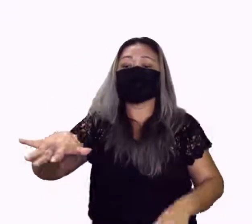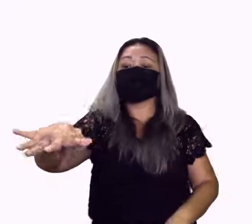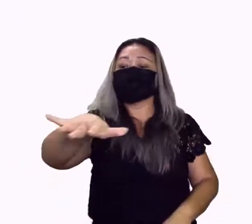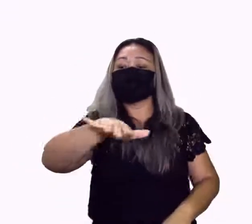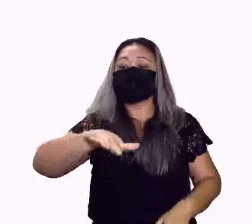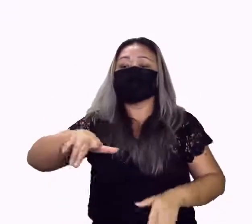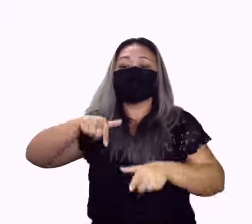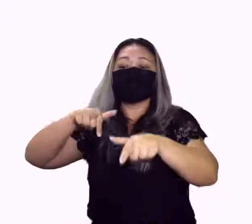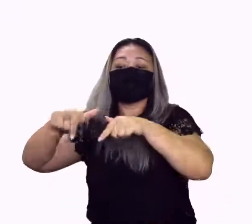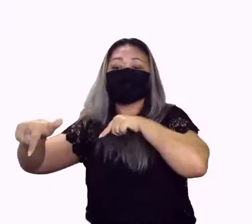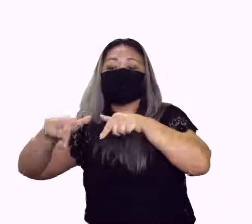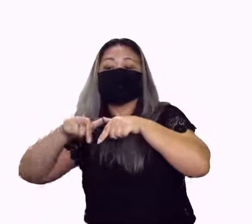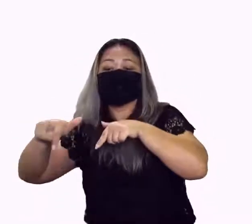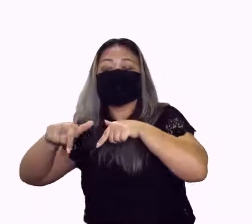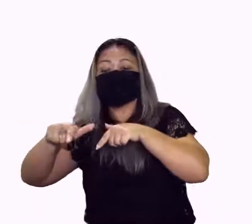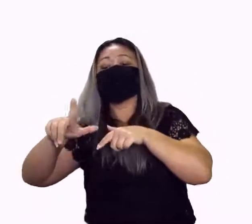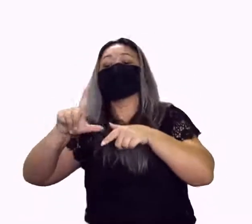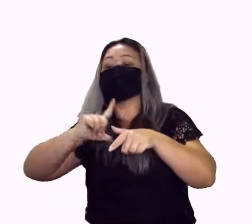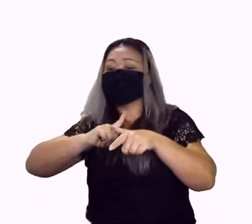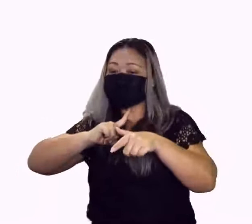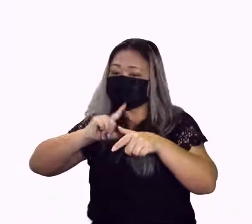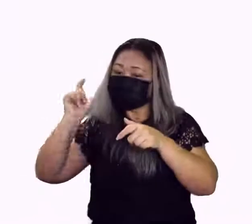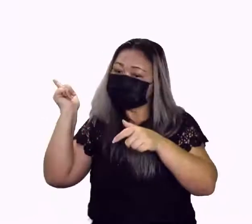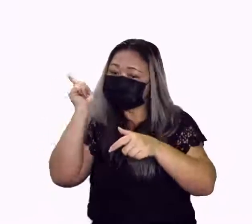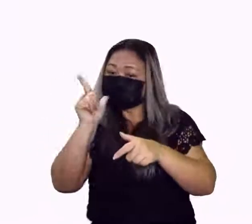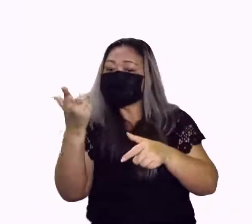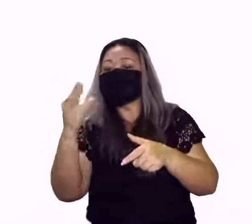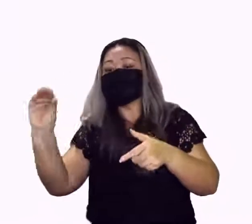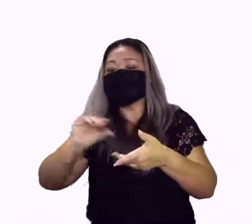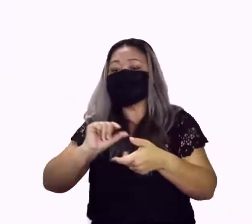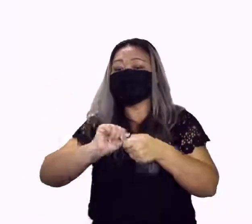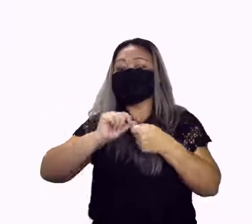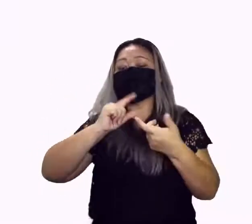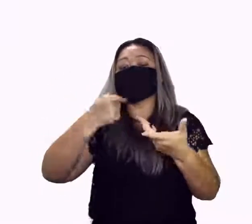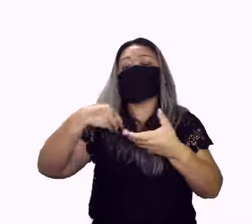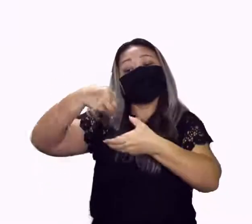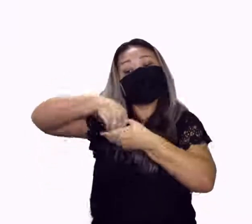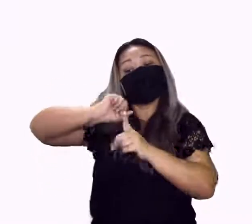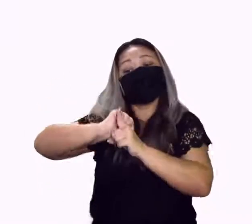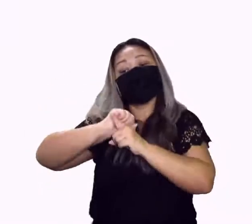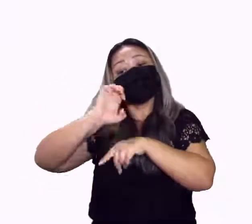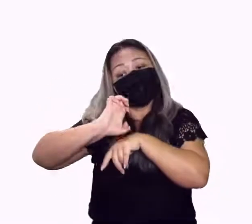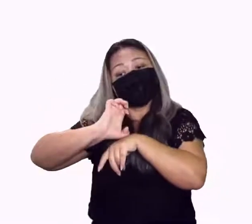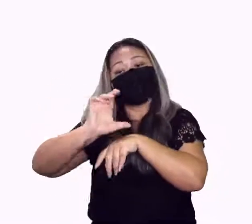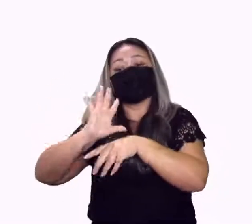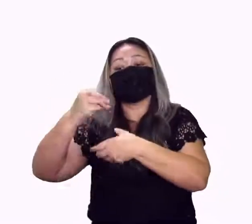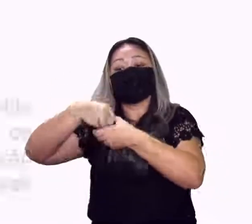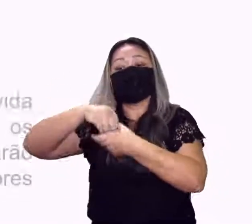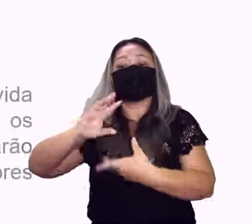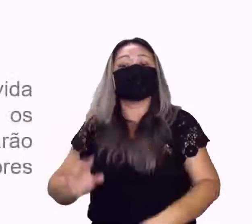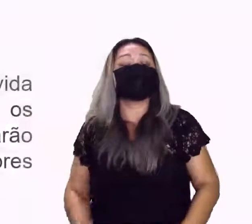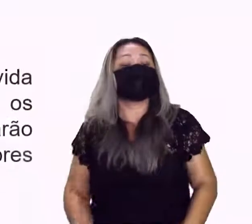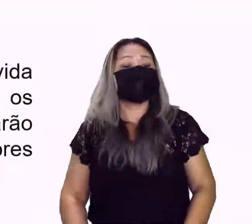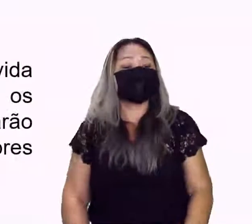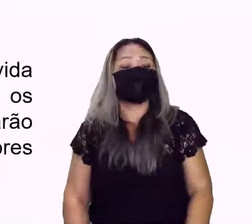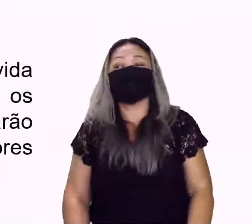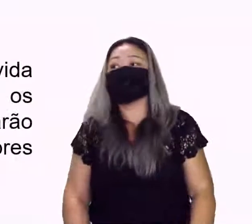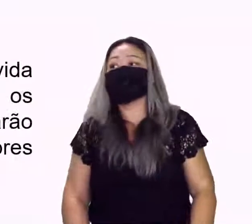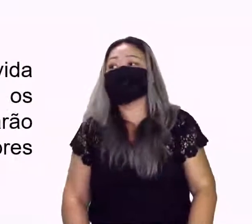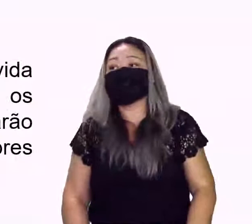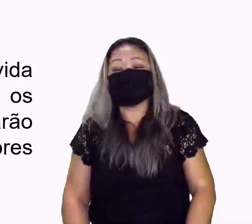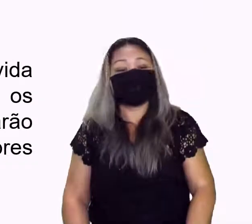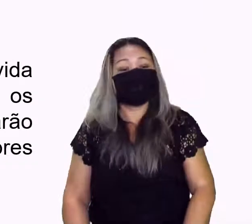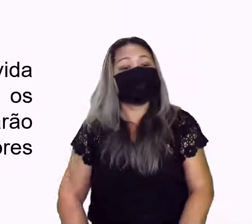de trabalho para você se sustentar, trabalhar e bom viver dentro do Estado. Muito legal, né? Vamos lá, continuar?